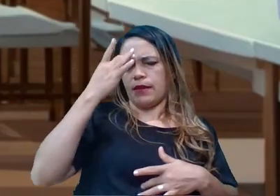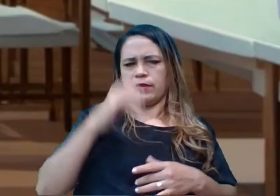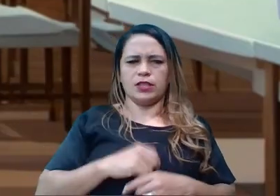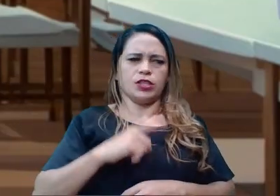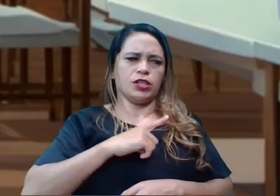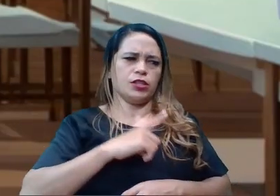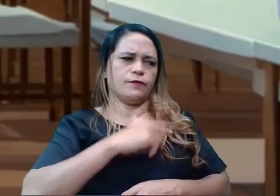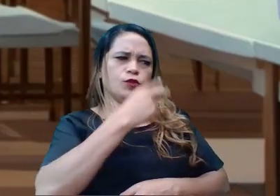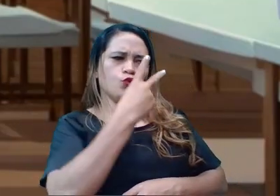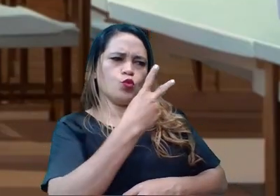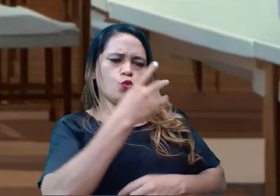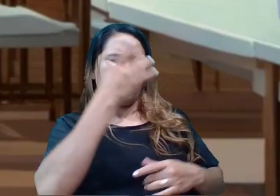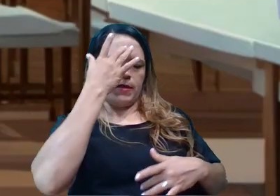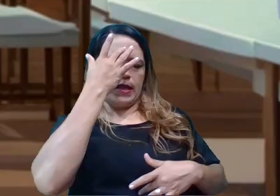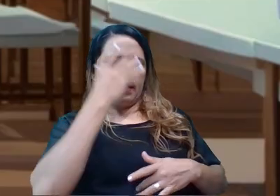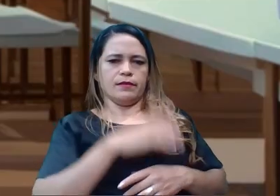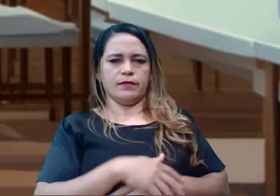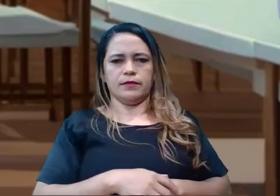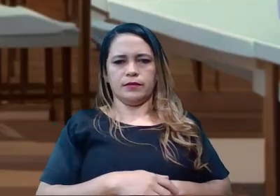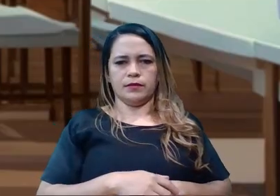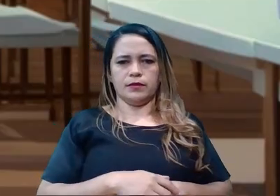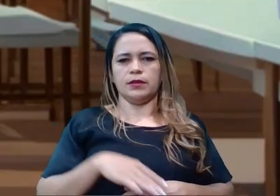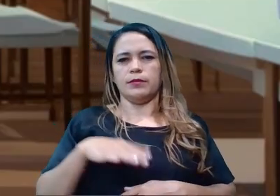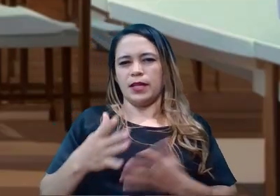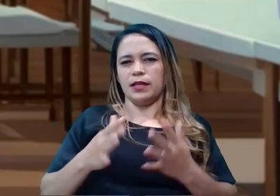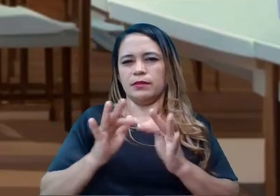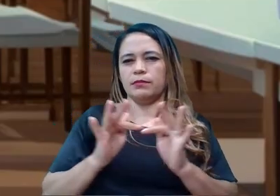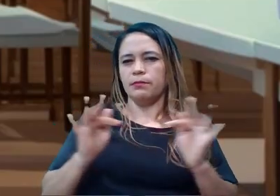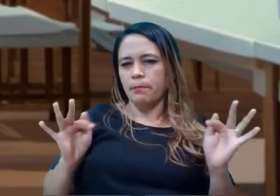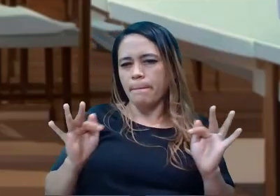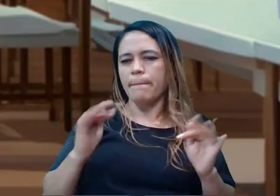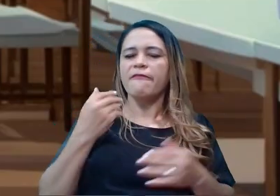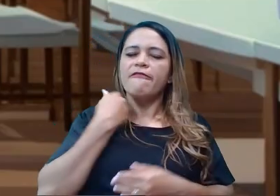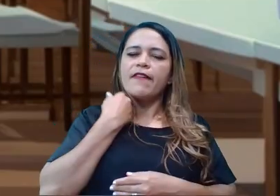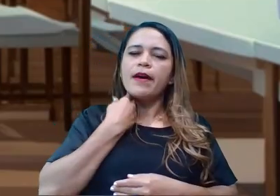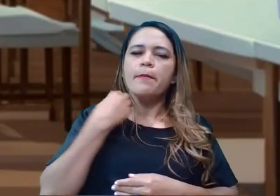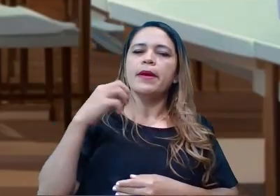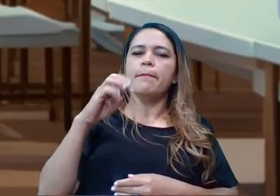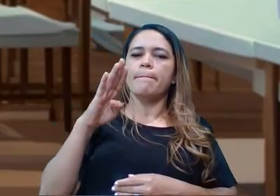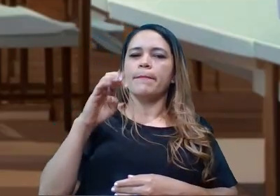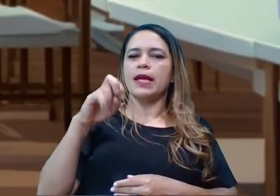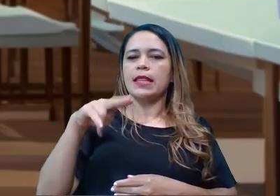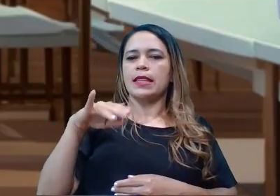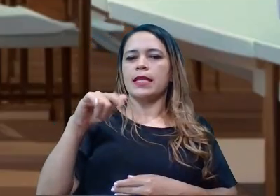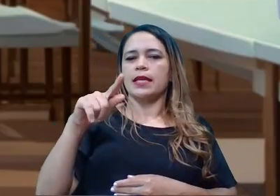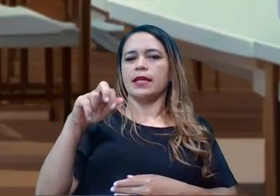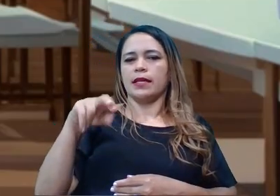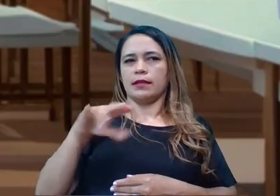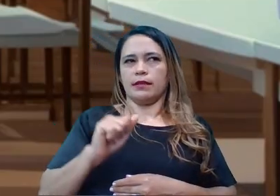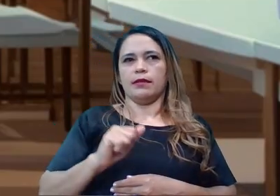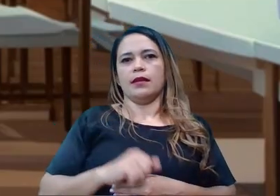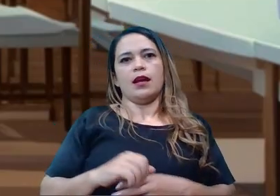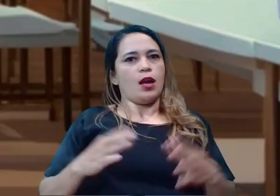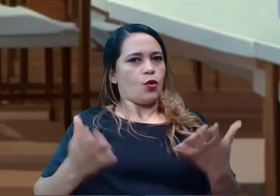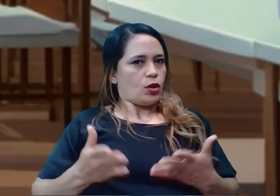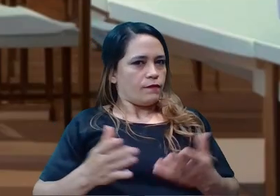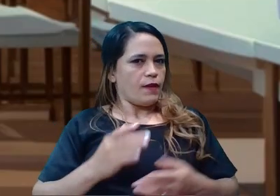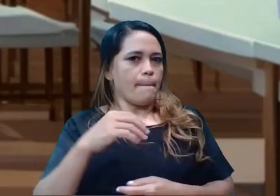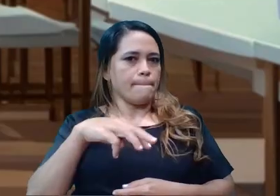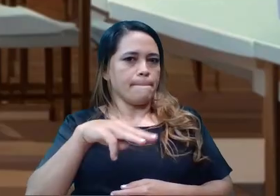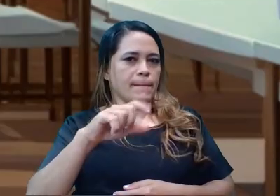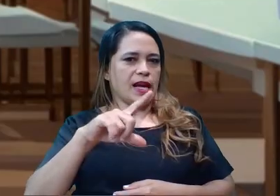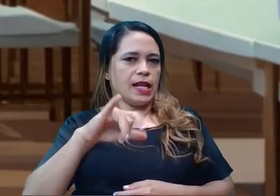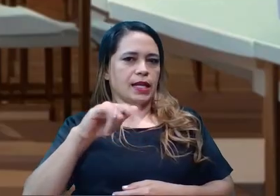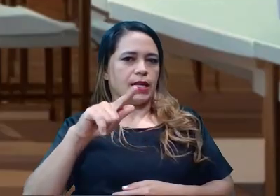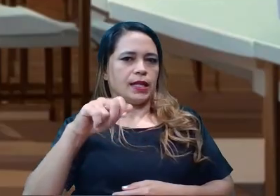2 malárias. Geralmente esses quadros são de malárias com febre benigna. Quando a febre é da modalidade maligna, geralmente